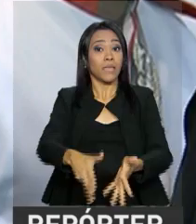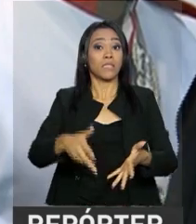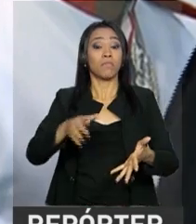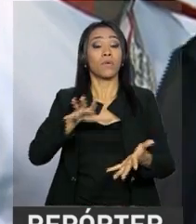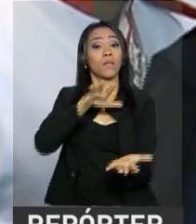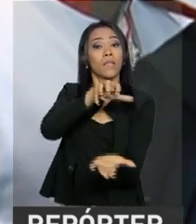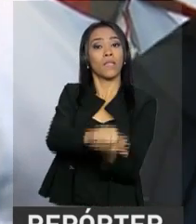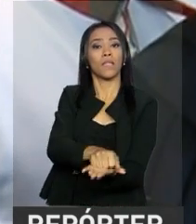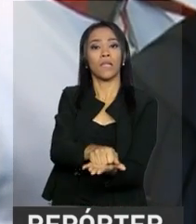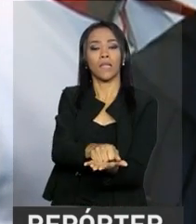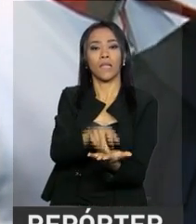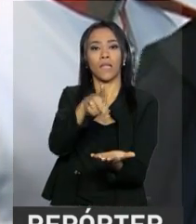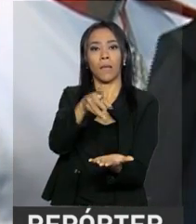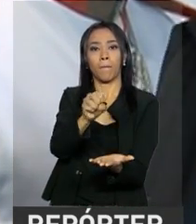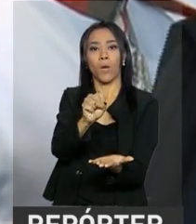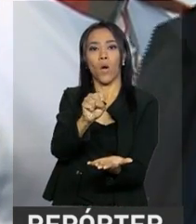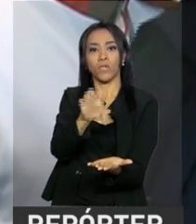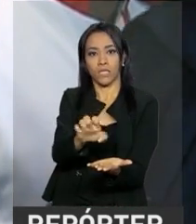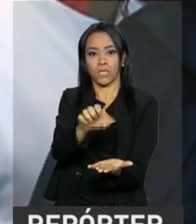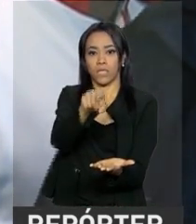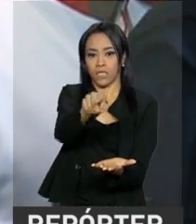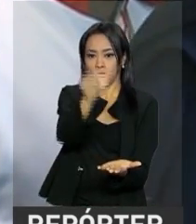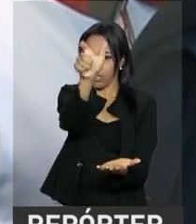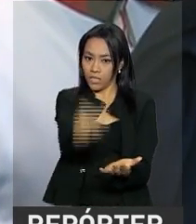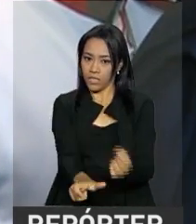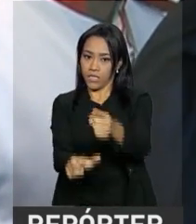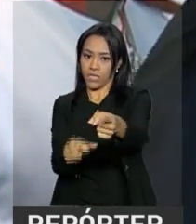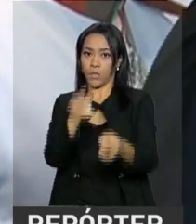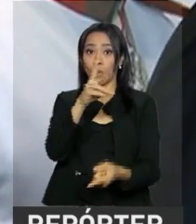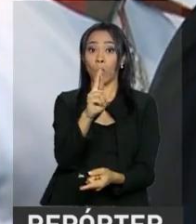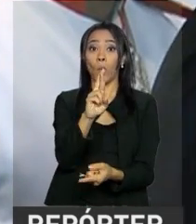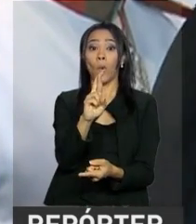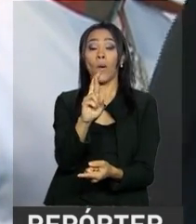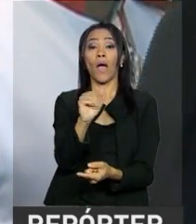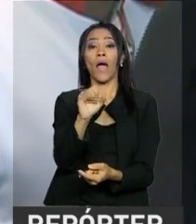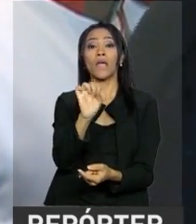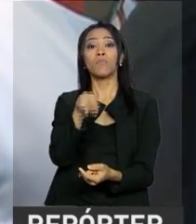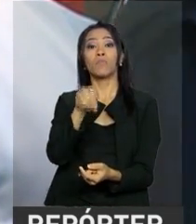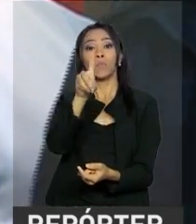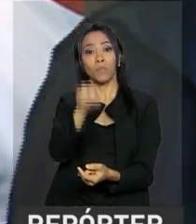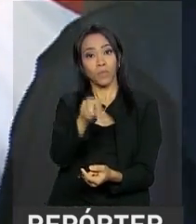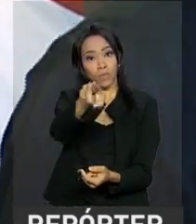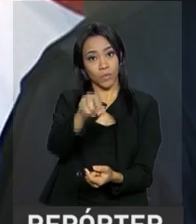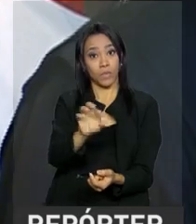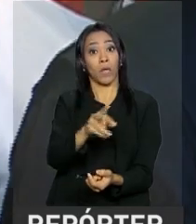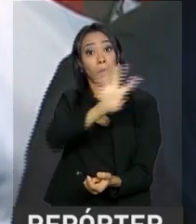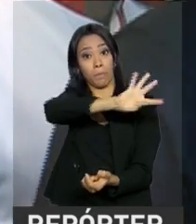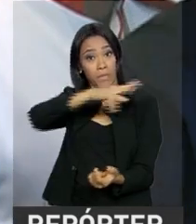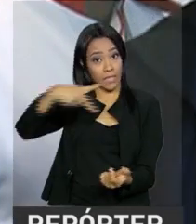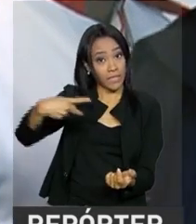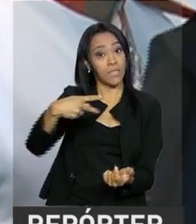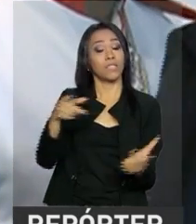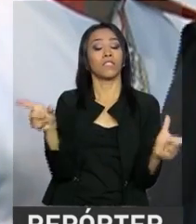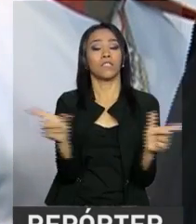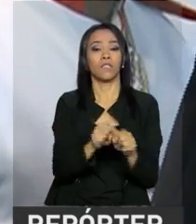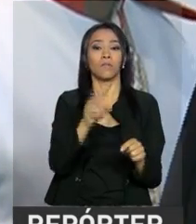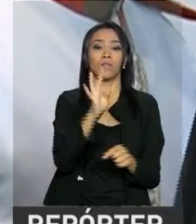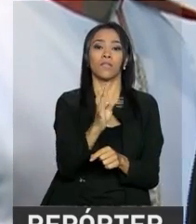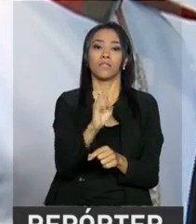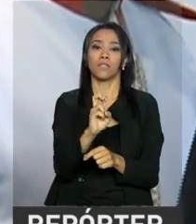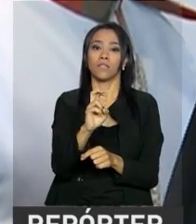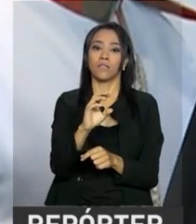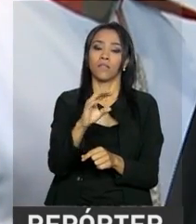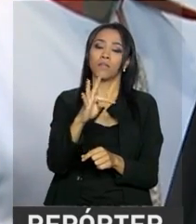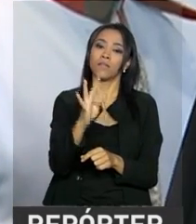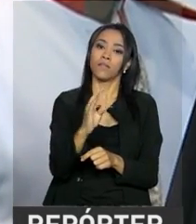do ministro Raimundo Carreiro como presidente do Tribunal de Contas da união e do ministro José múcio Monteiro como vice-presidente eles